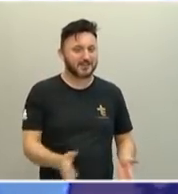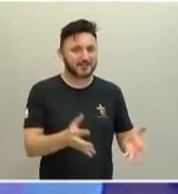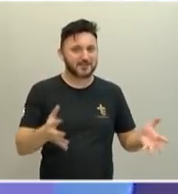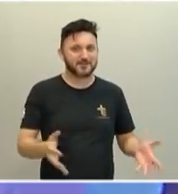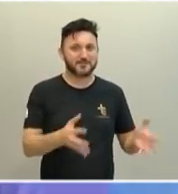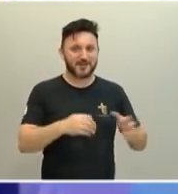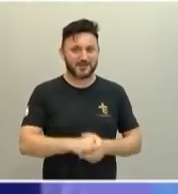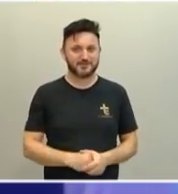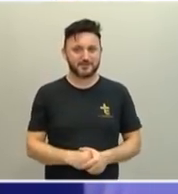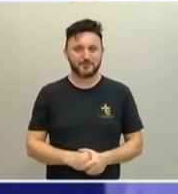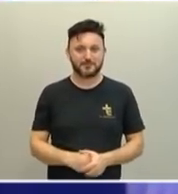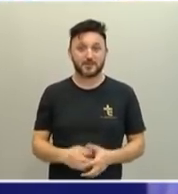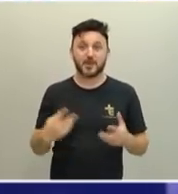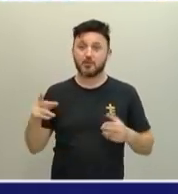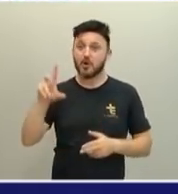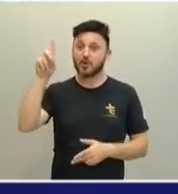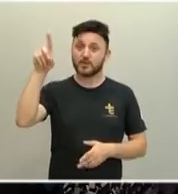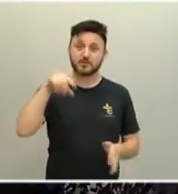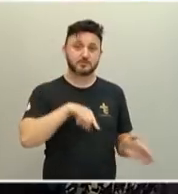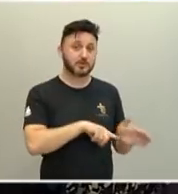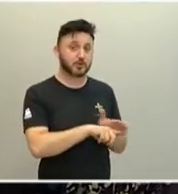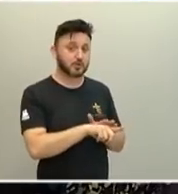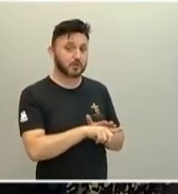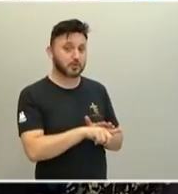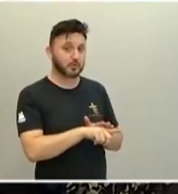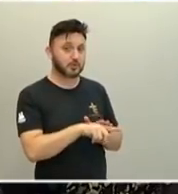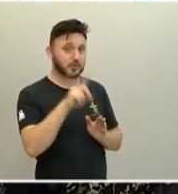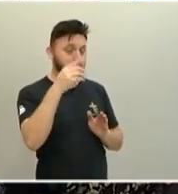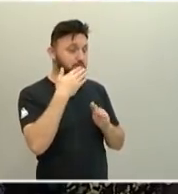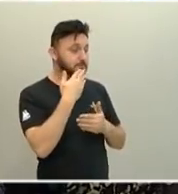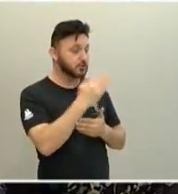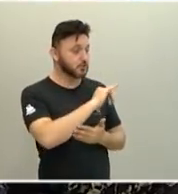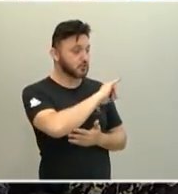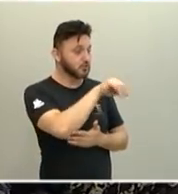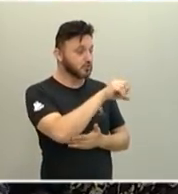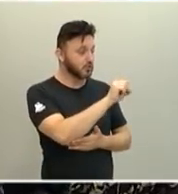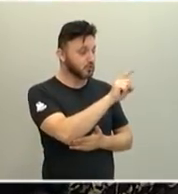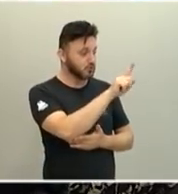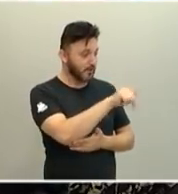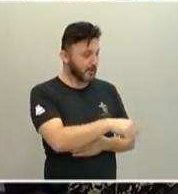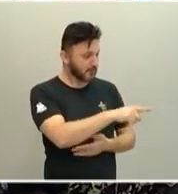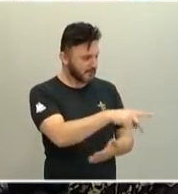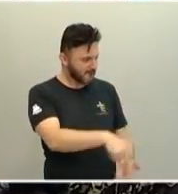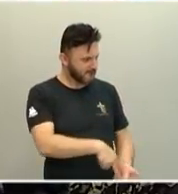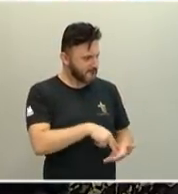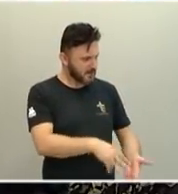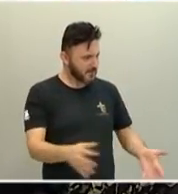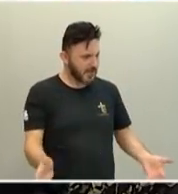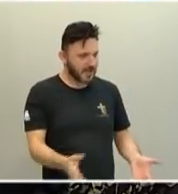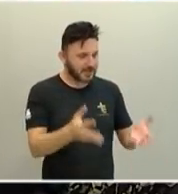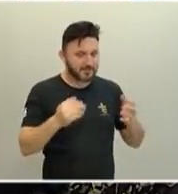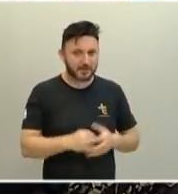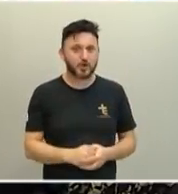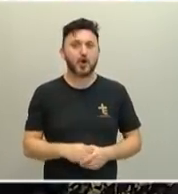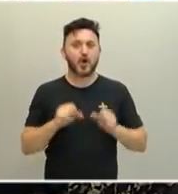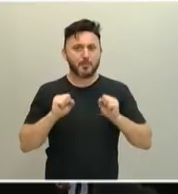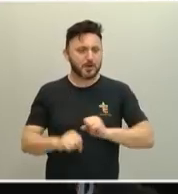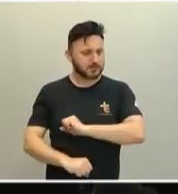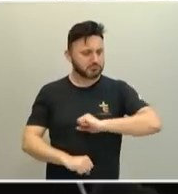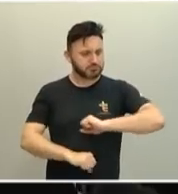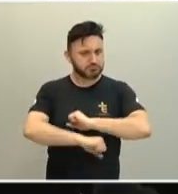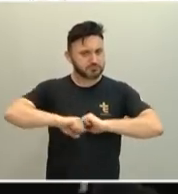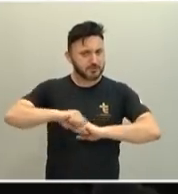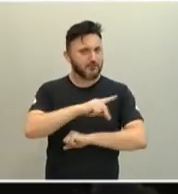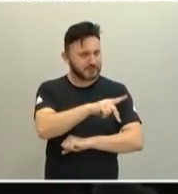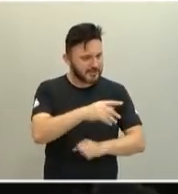que Deus perguntou para Josué? Fala, perguntou não, Deus pediu para Josué, né? Seja firme e animado. O pessoal do santuário aí, pode se cutucar um ou outro e falar, ó,